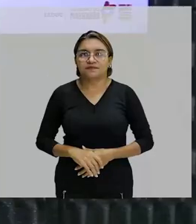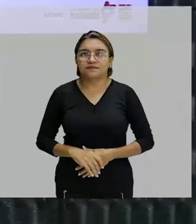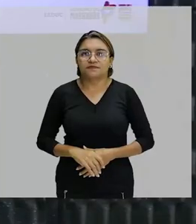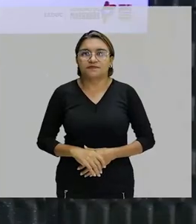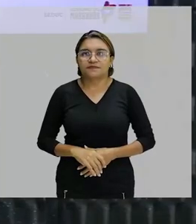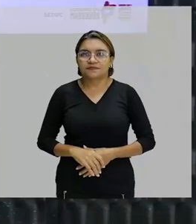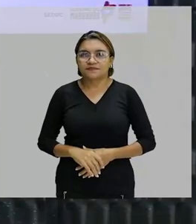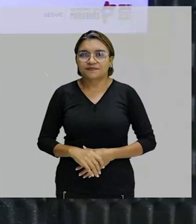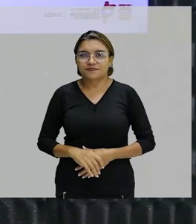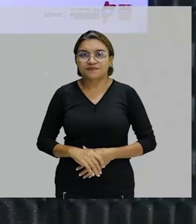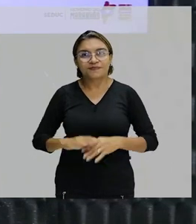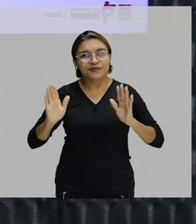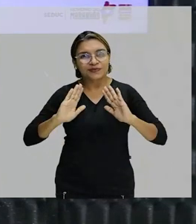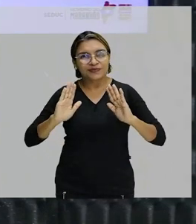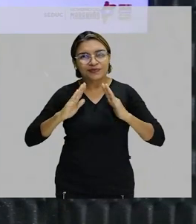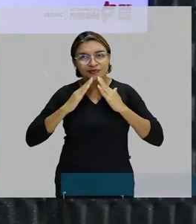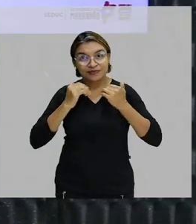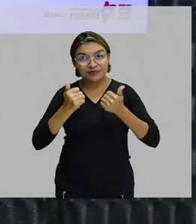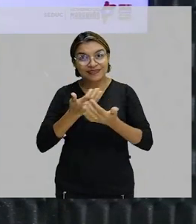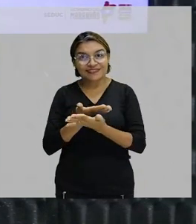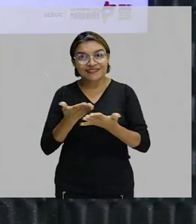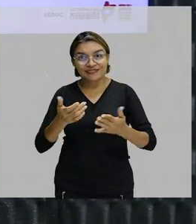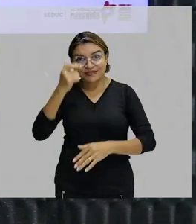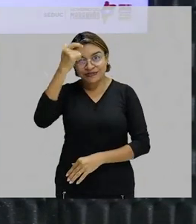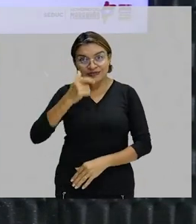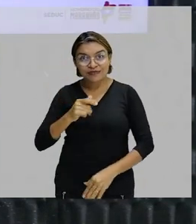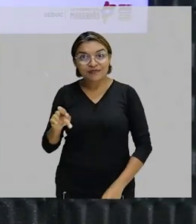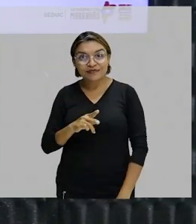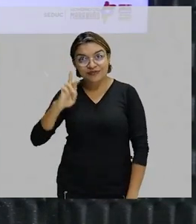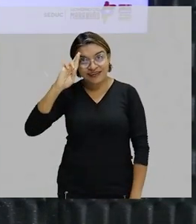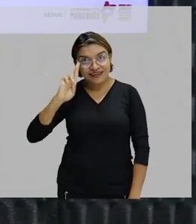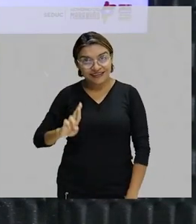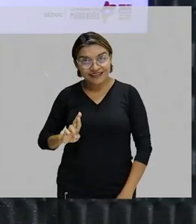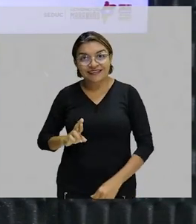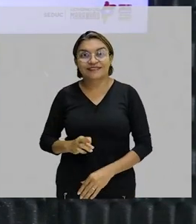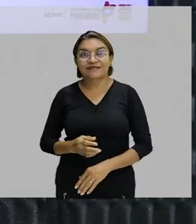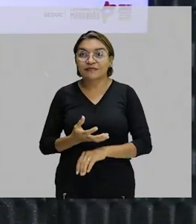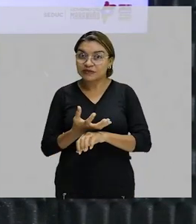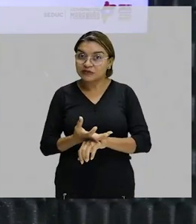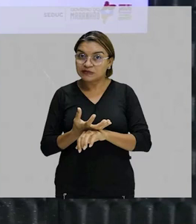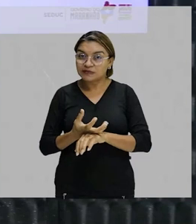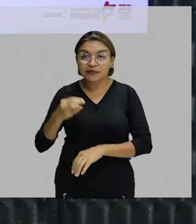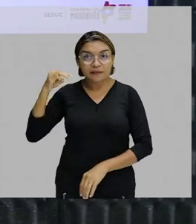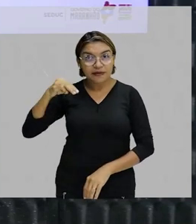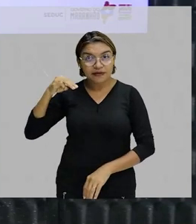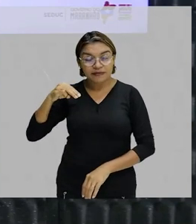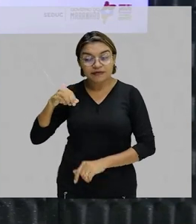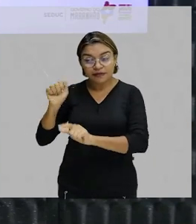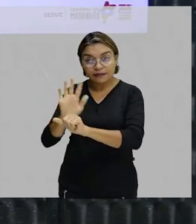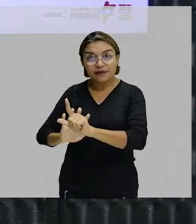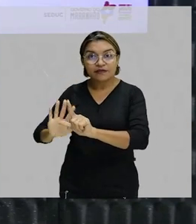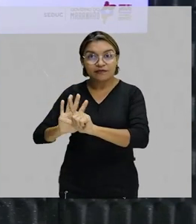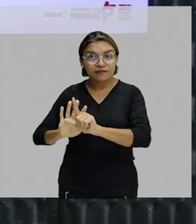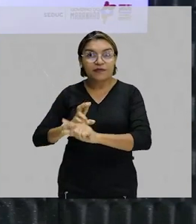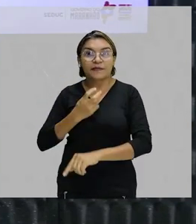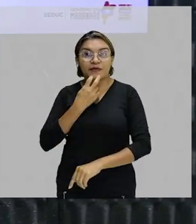aula e aí meus amores tudo bem com vocês eu sou a professora Renata fex a professora de matemática da plataforma Gonçalves Dias